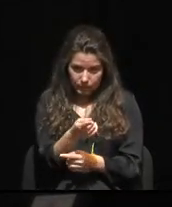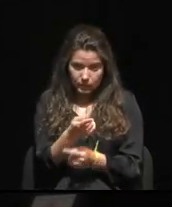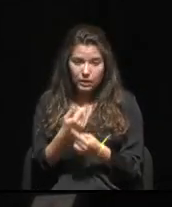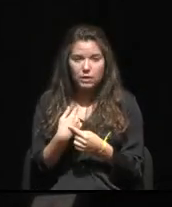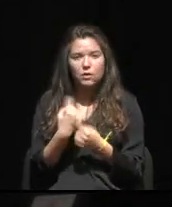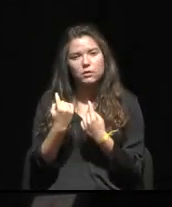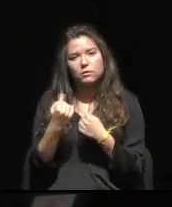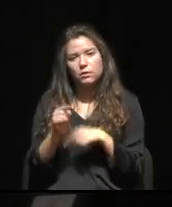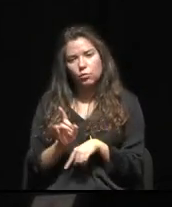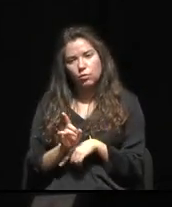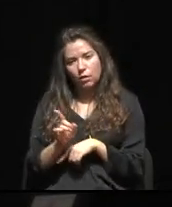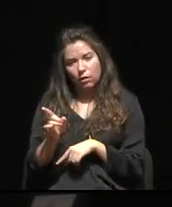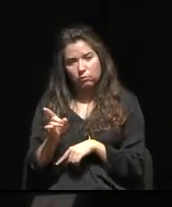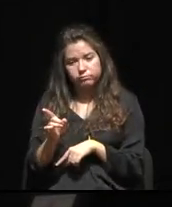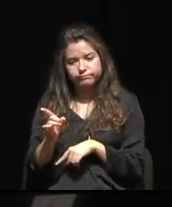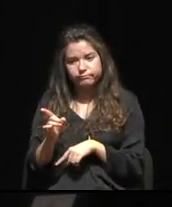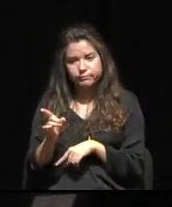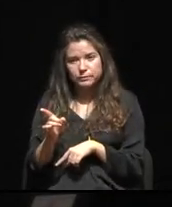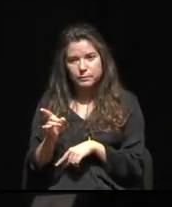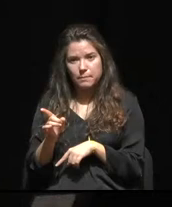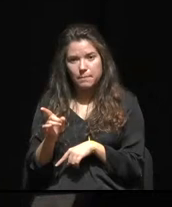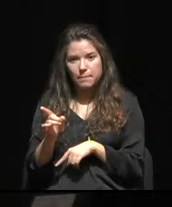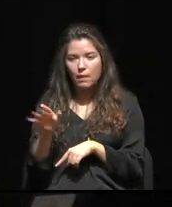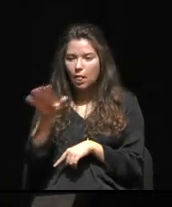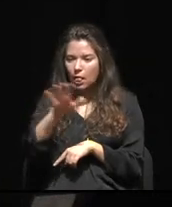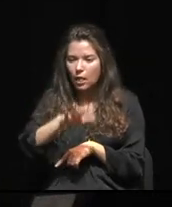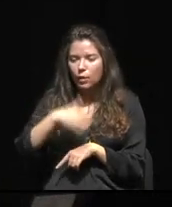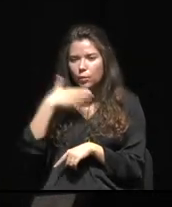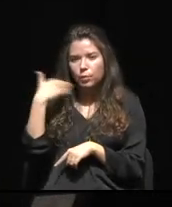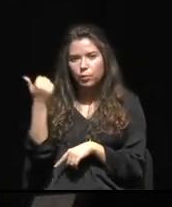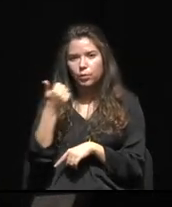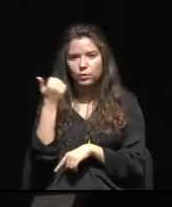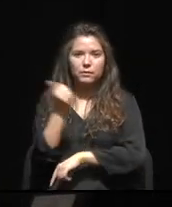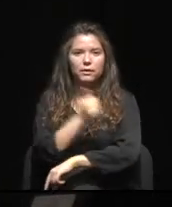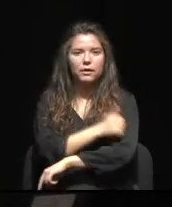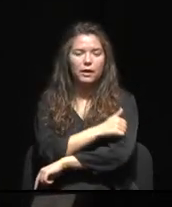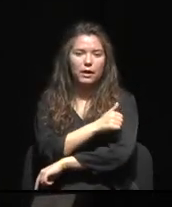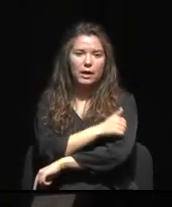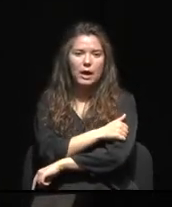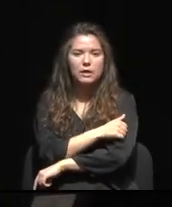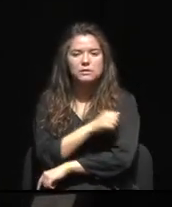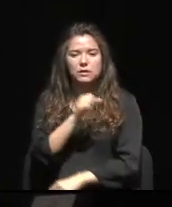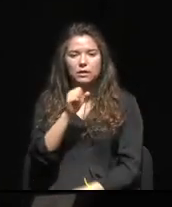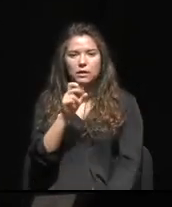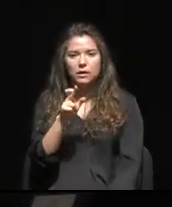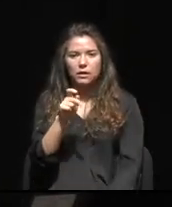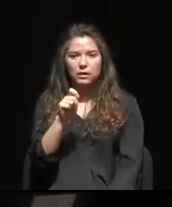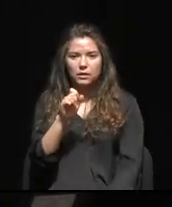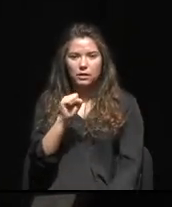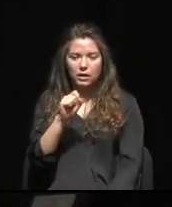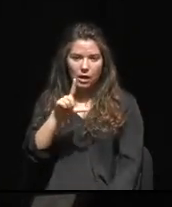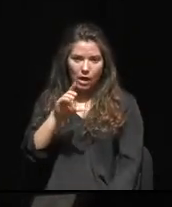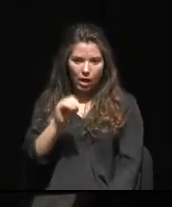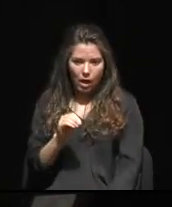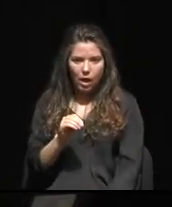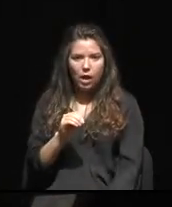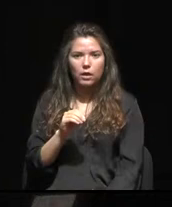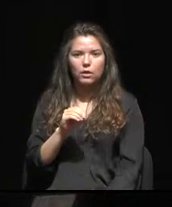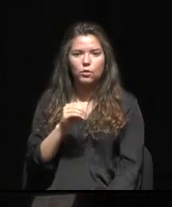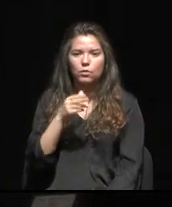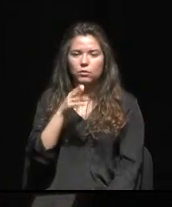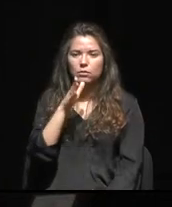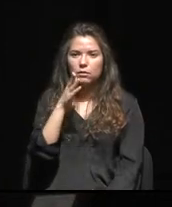temos ali num sítio muito bonito que é a casa do Regal que era o ateliê de pintura da